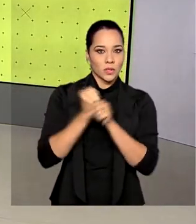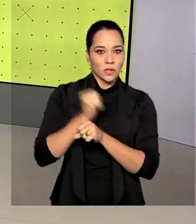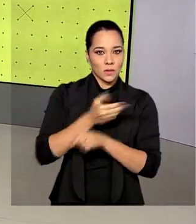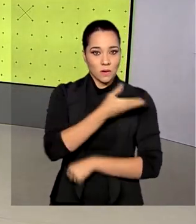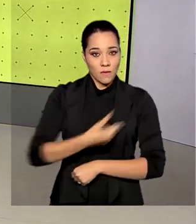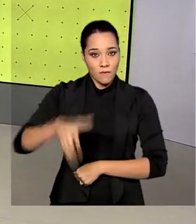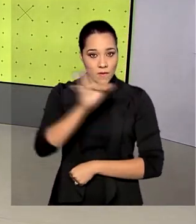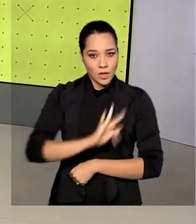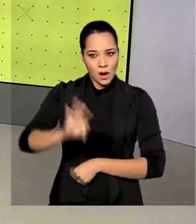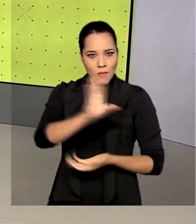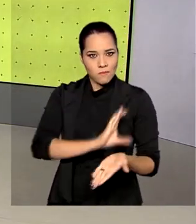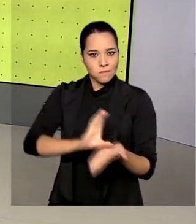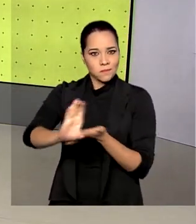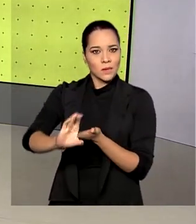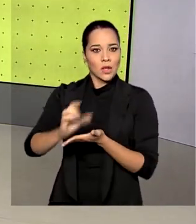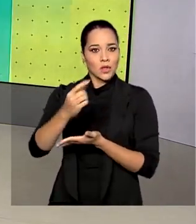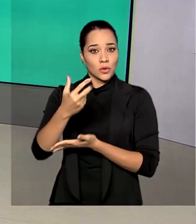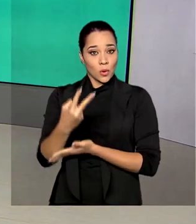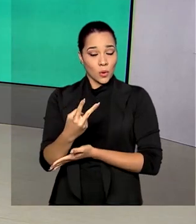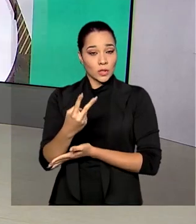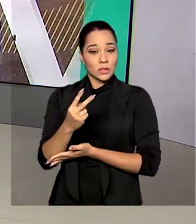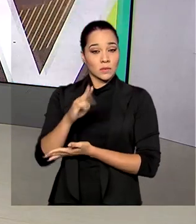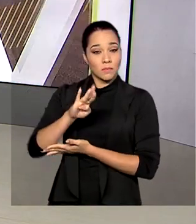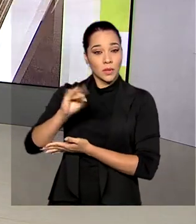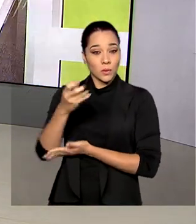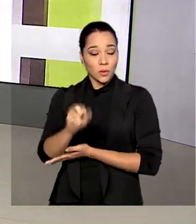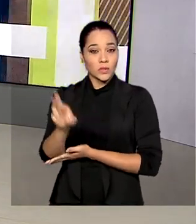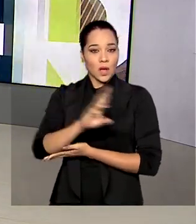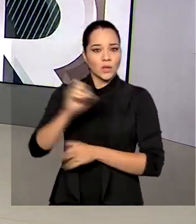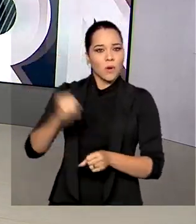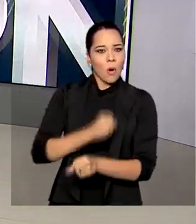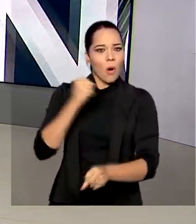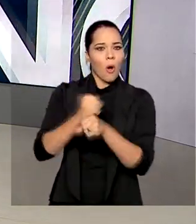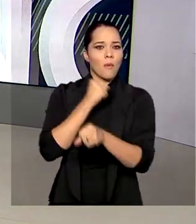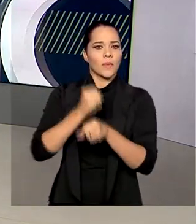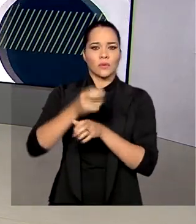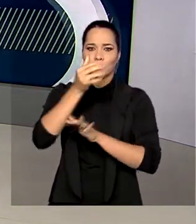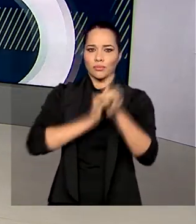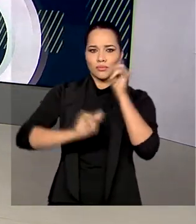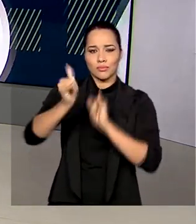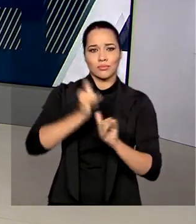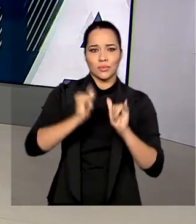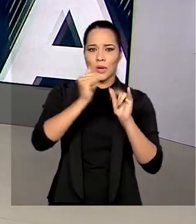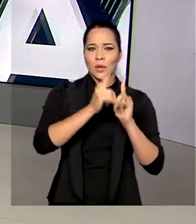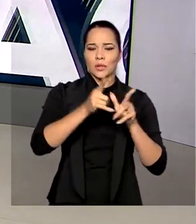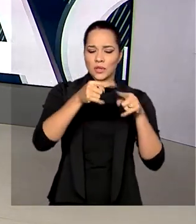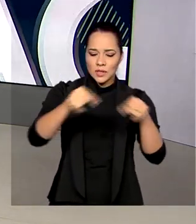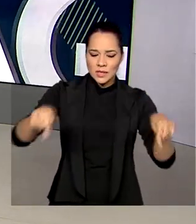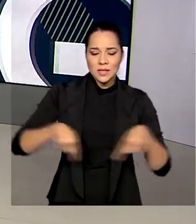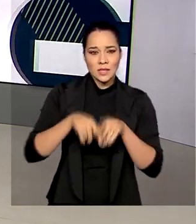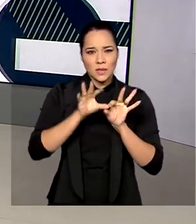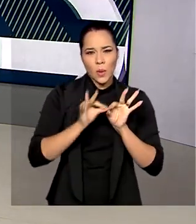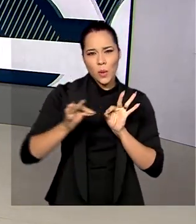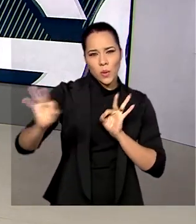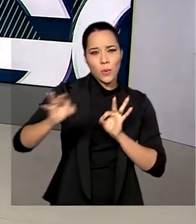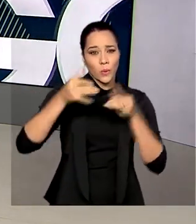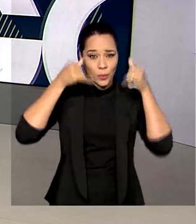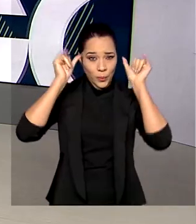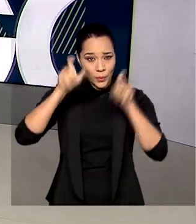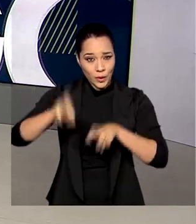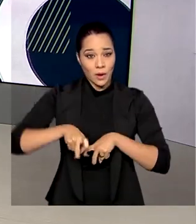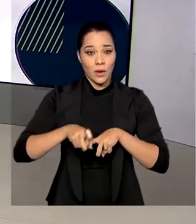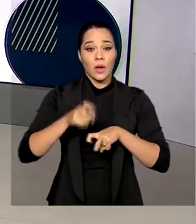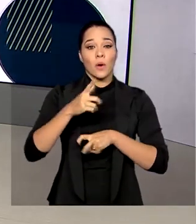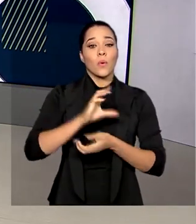governo federal investiu cerca de 2 bilhões de reais em obras de eletrificação rural em todo o país. E para 2021, o orçamento